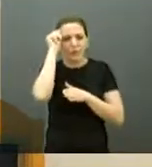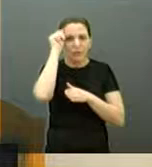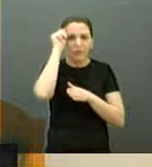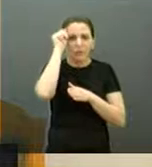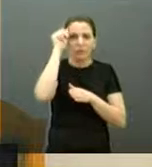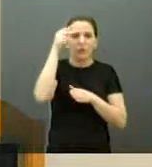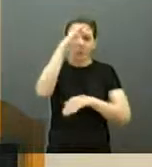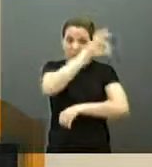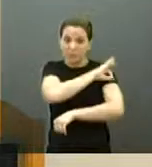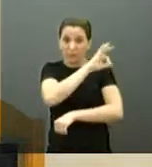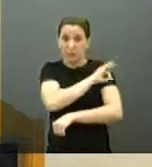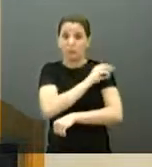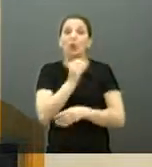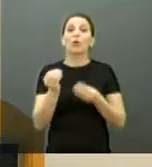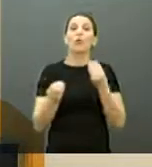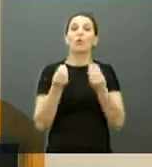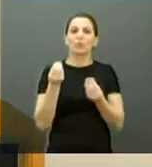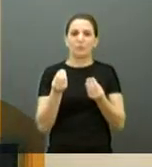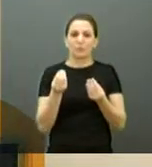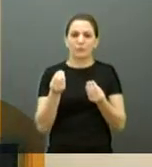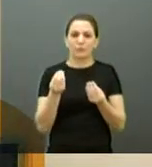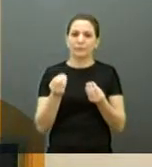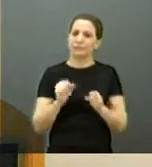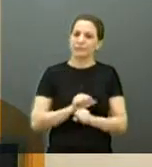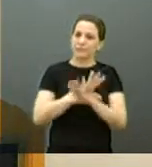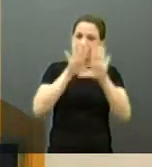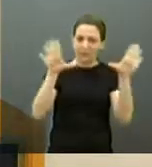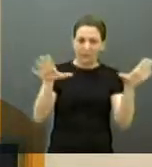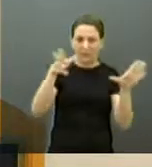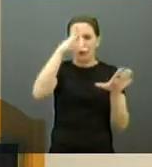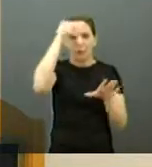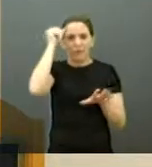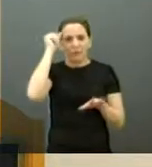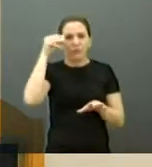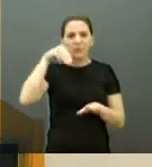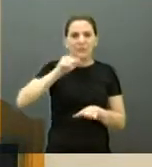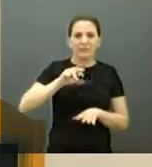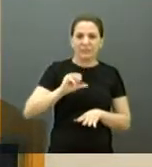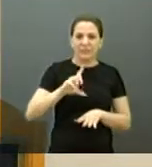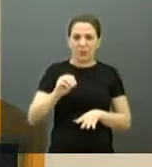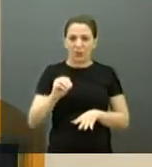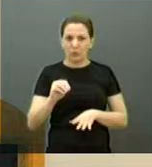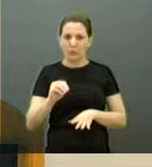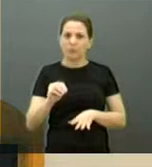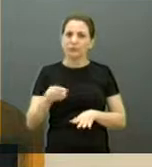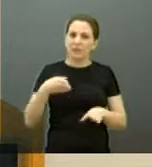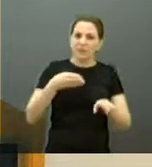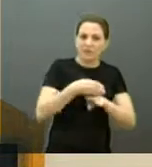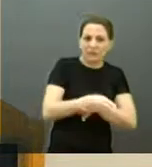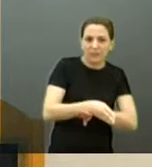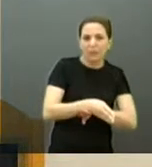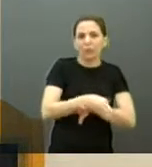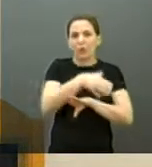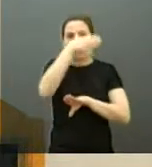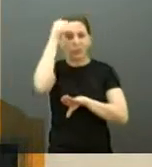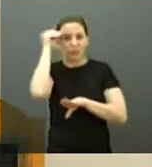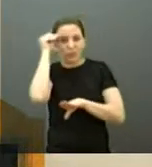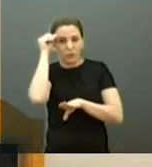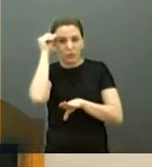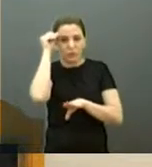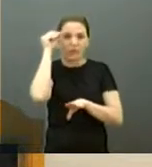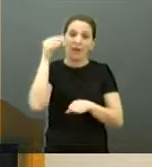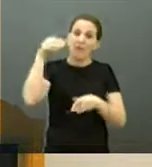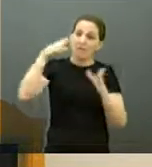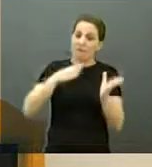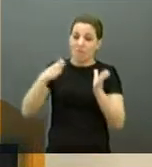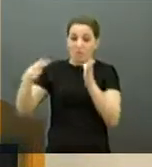dizer para a população, é importante deixar claro, o prefeito Marcelo Barbieri não entrou na prefeitura pela porta do fundo. Ele foi